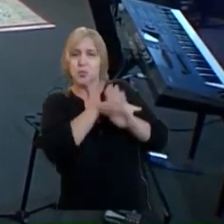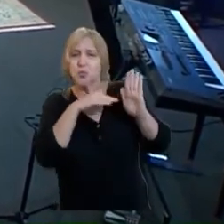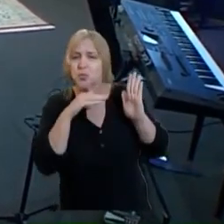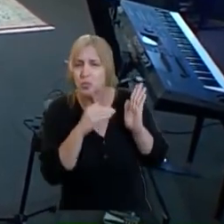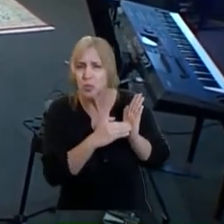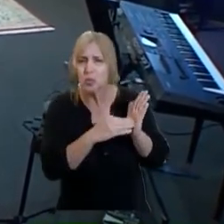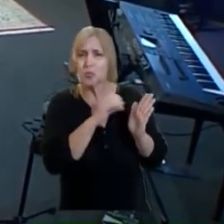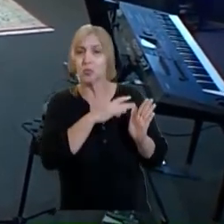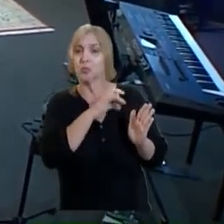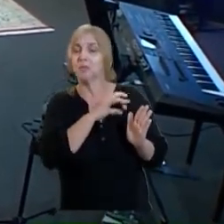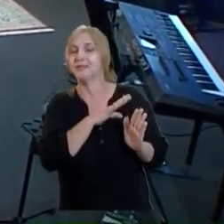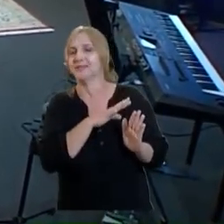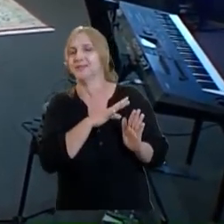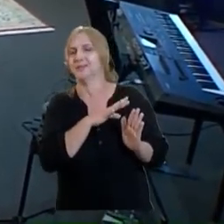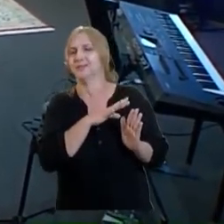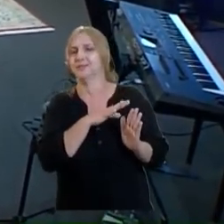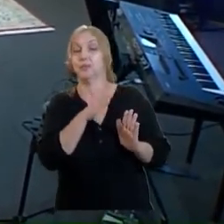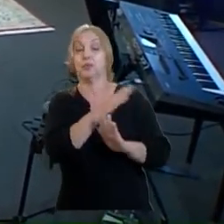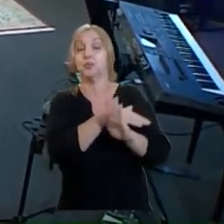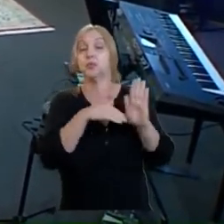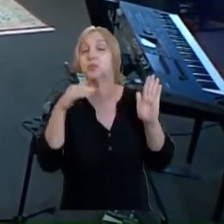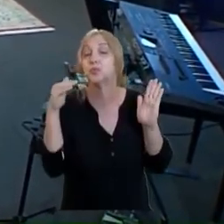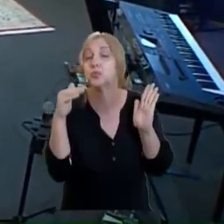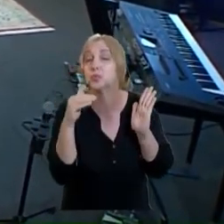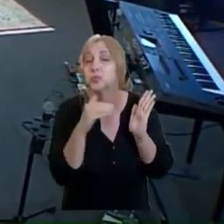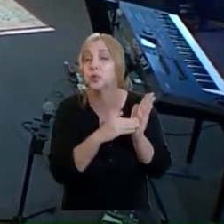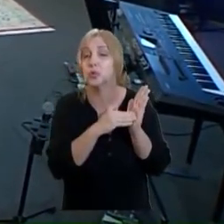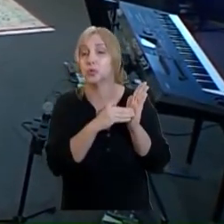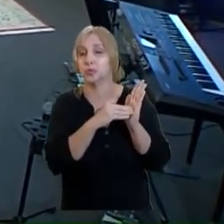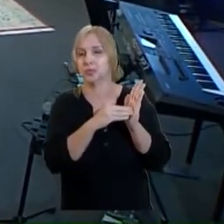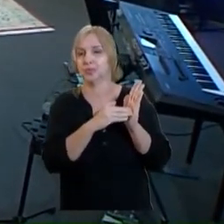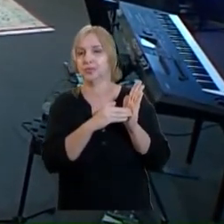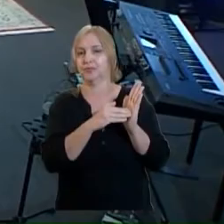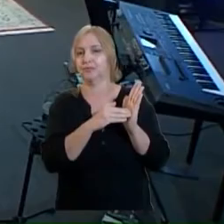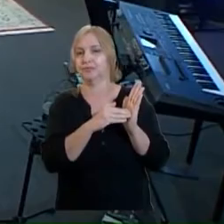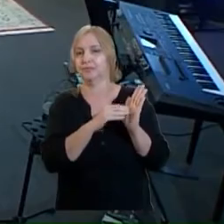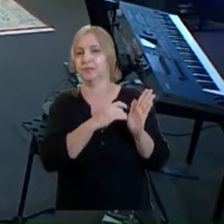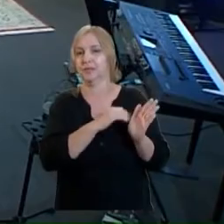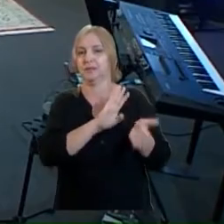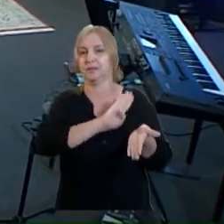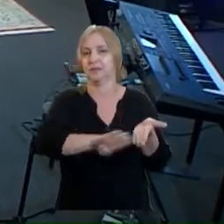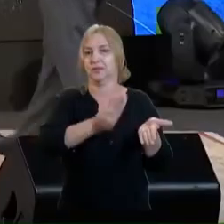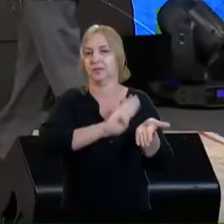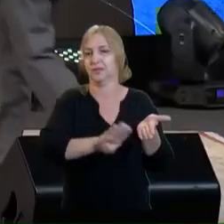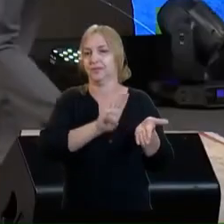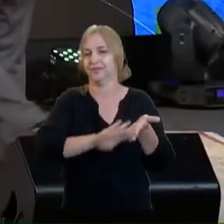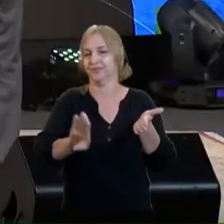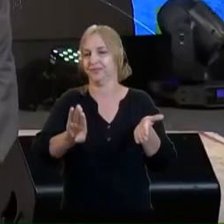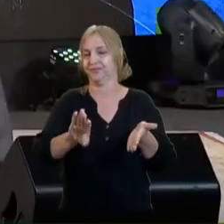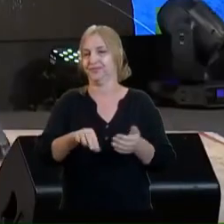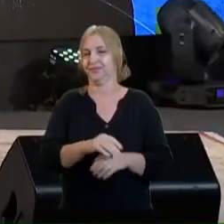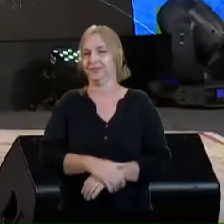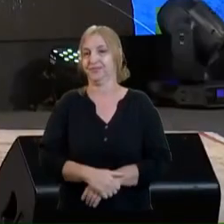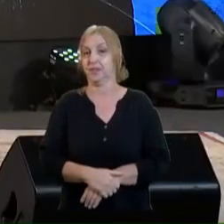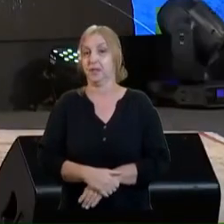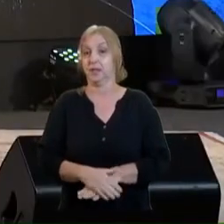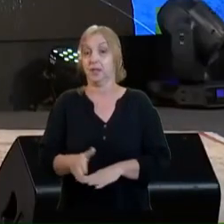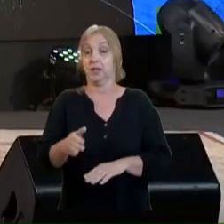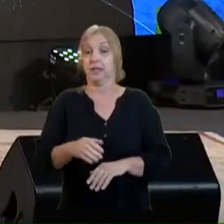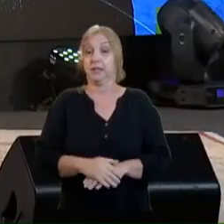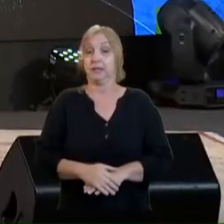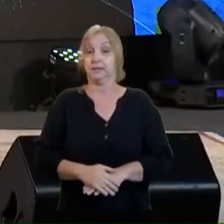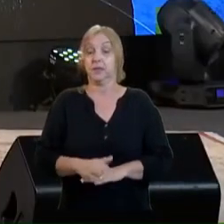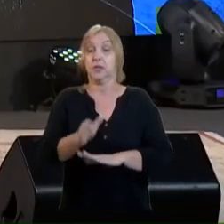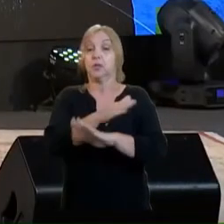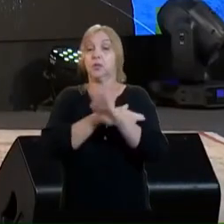tudo ou nada. Livrou-me de todos. Todos. Não